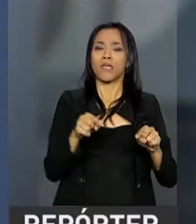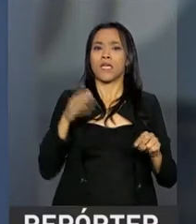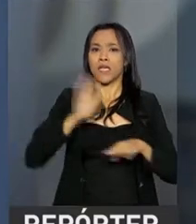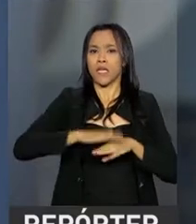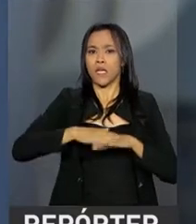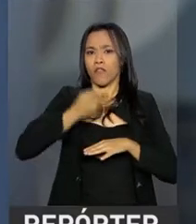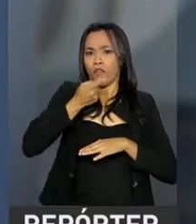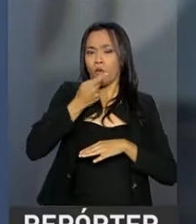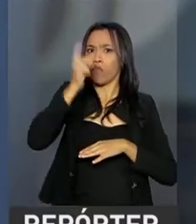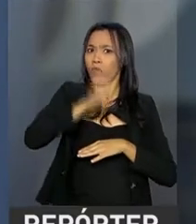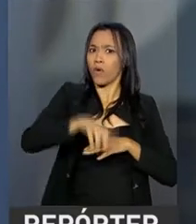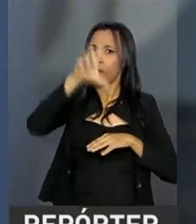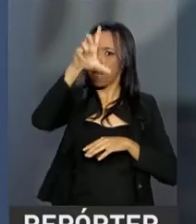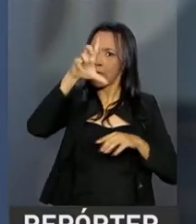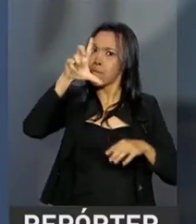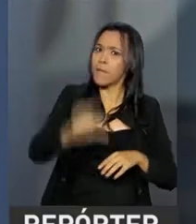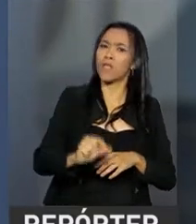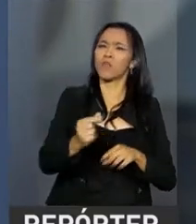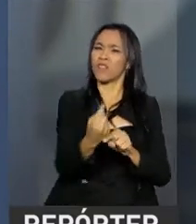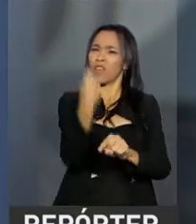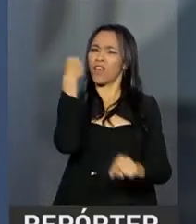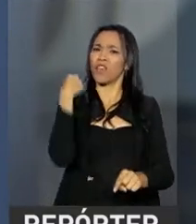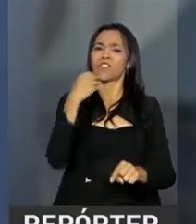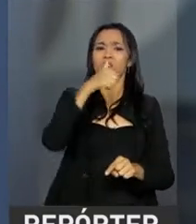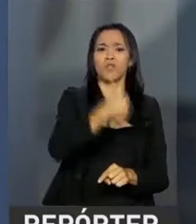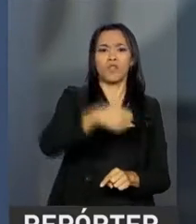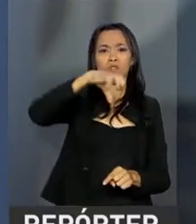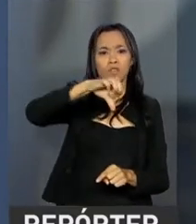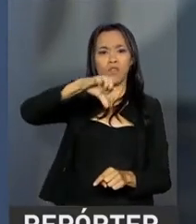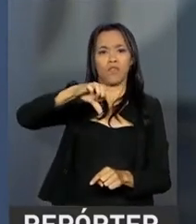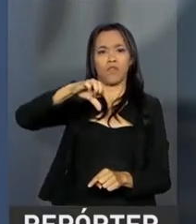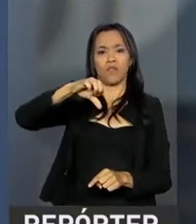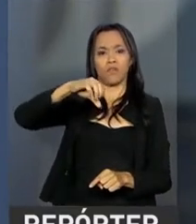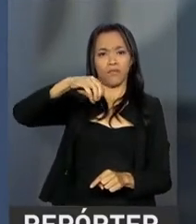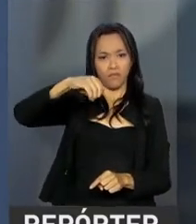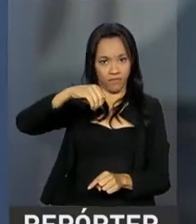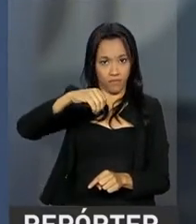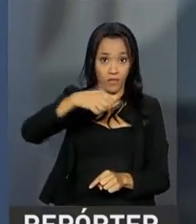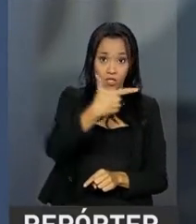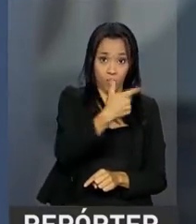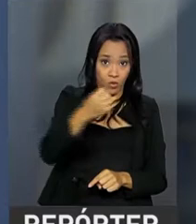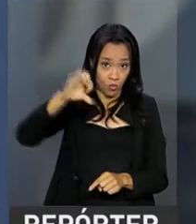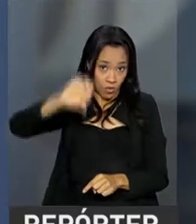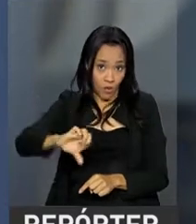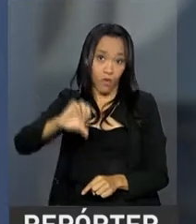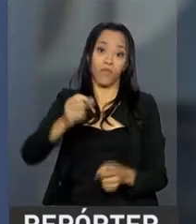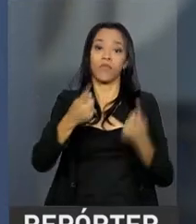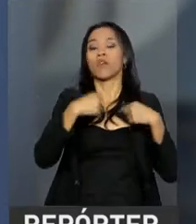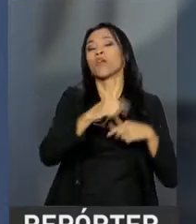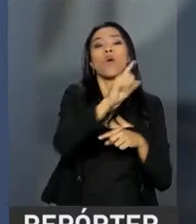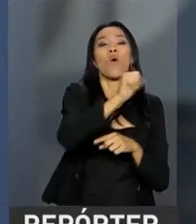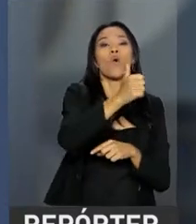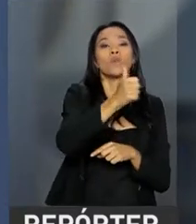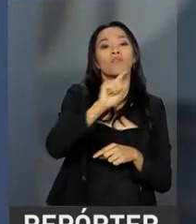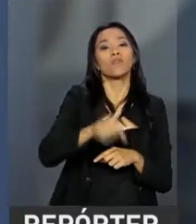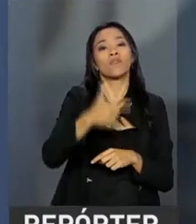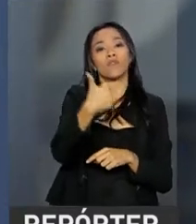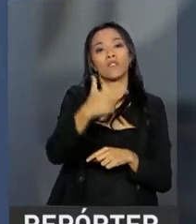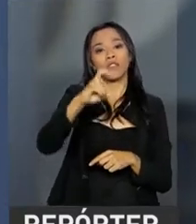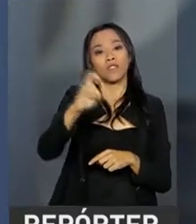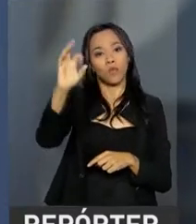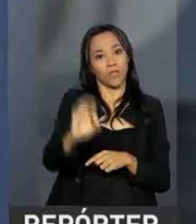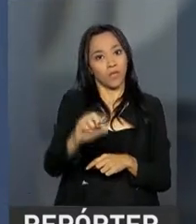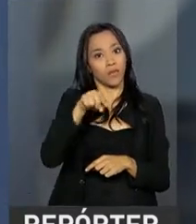desde março de 2009 que o atual patamar de 11,25 por cento ao ano